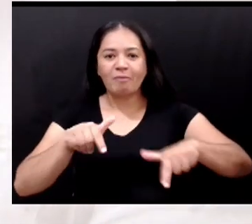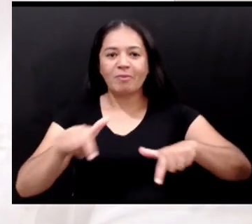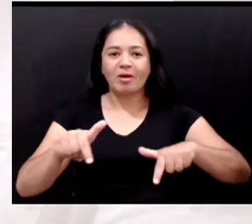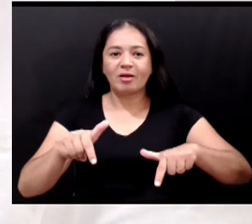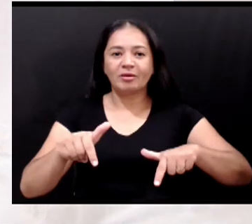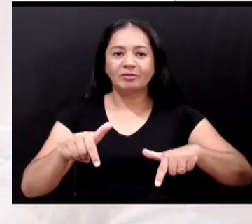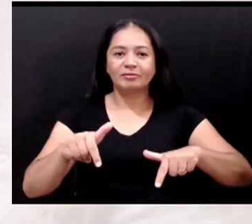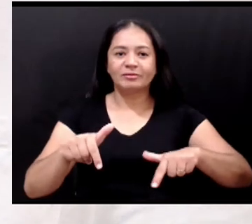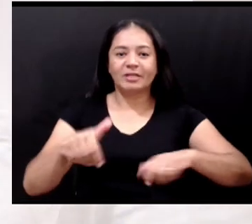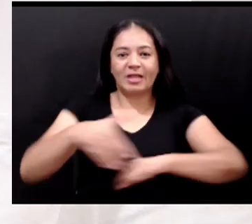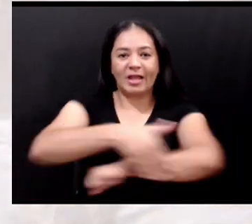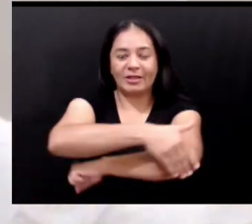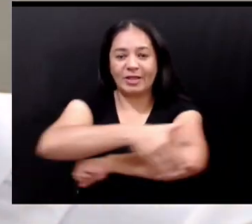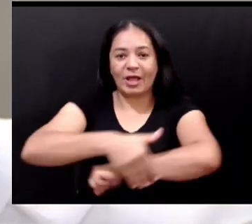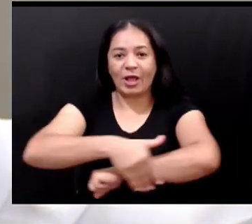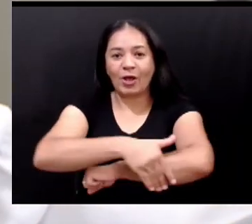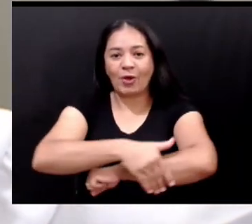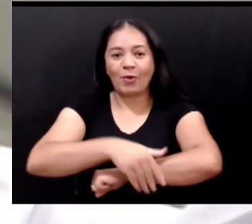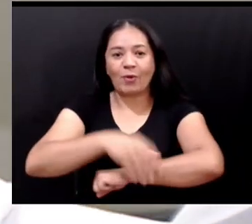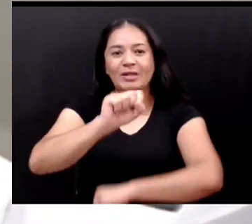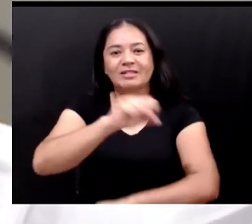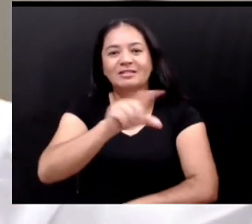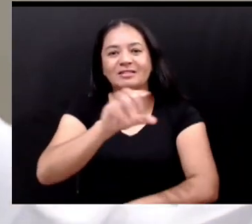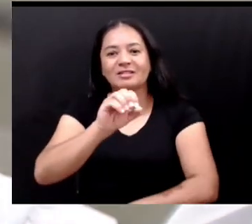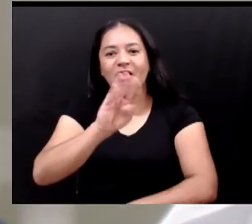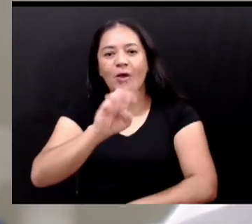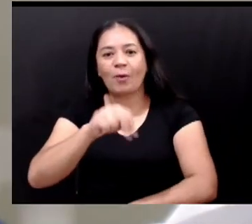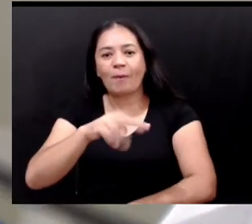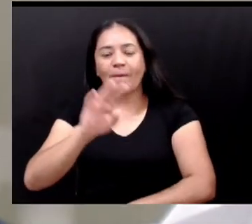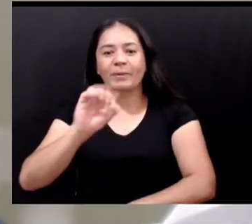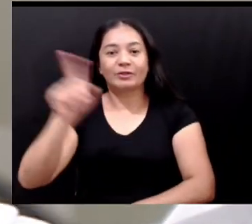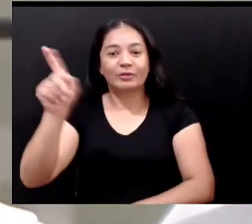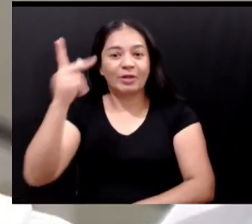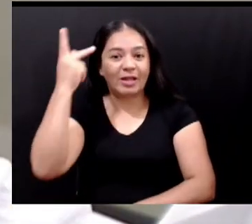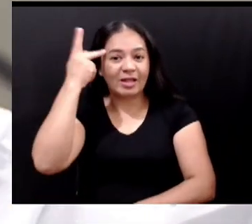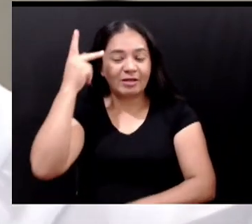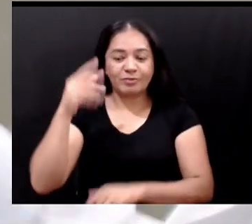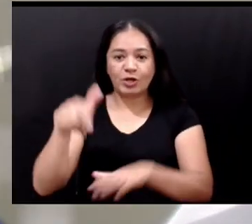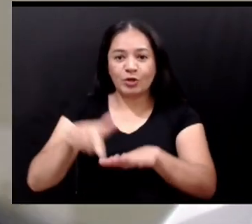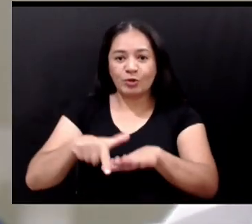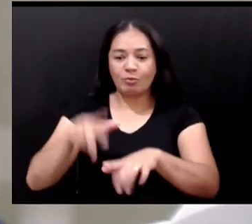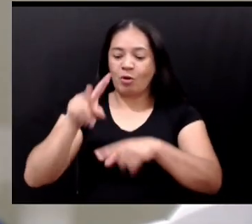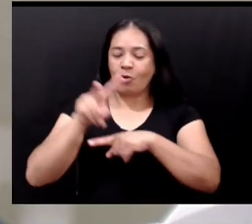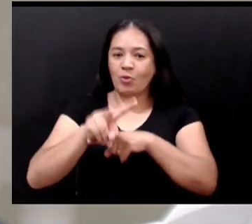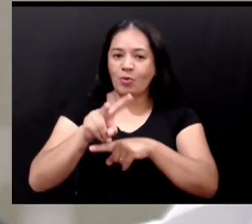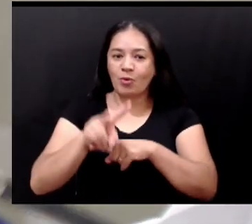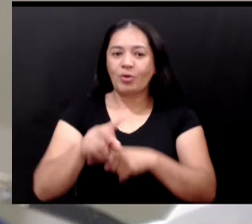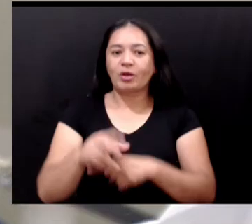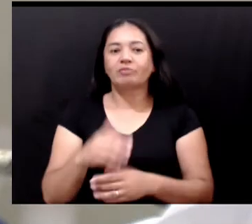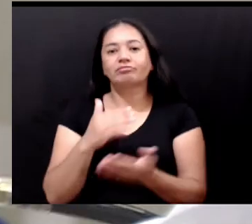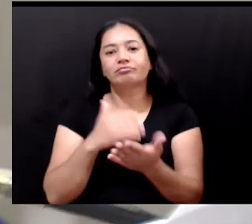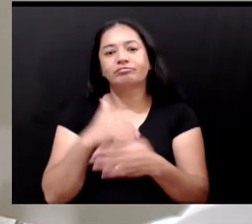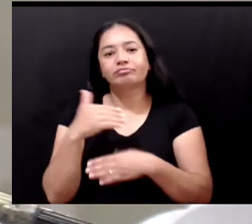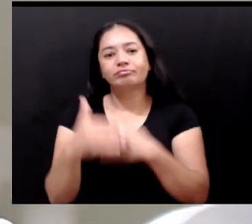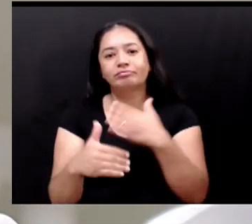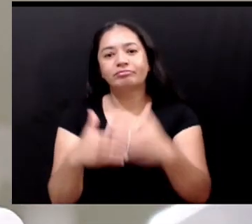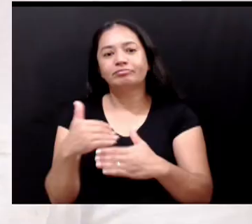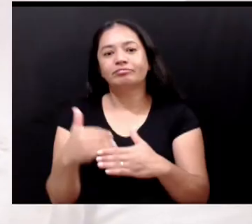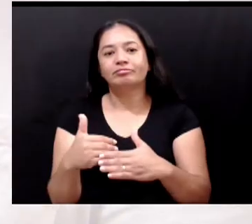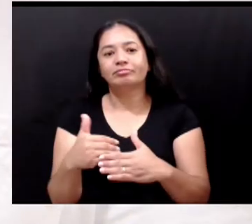Paulo, inclusive, de cuidado dos pés. Depois passou, ao longo do tempo, a ser chamado de